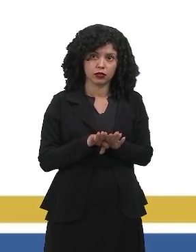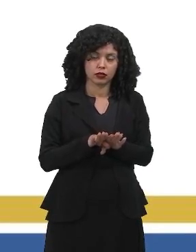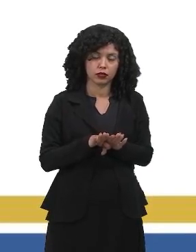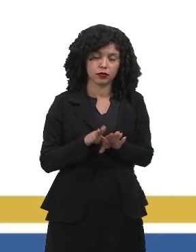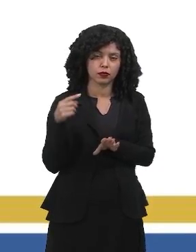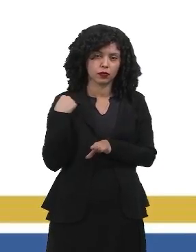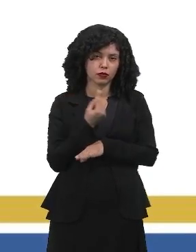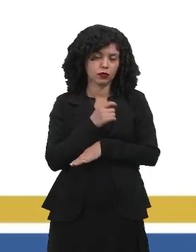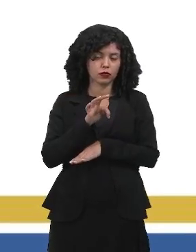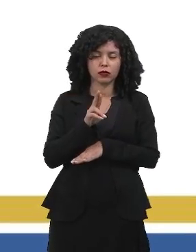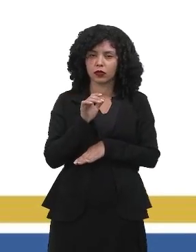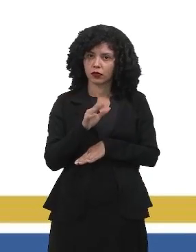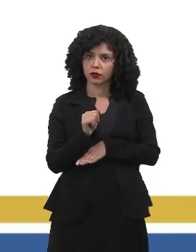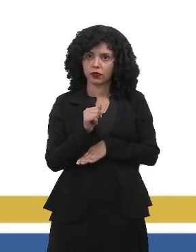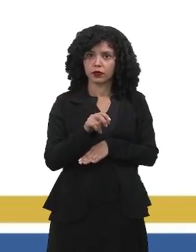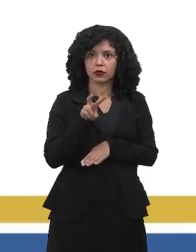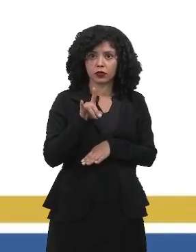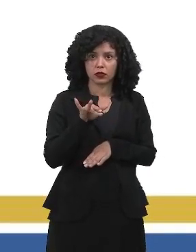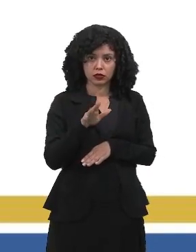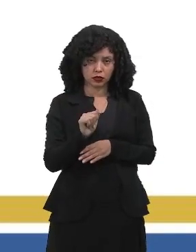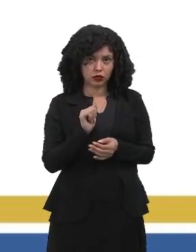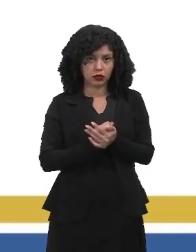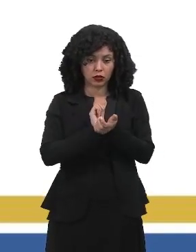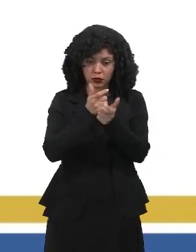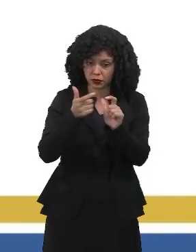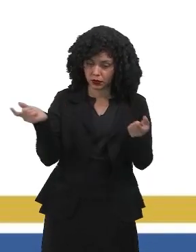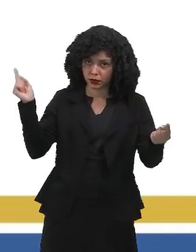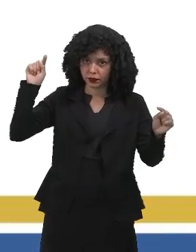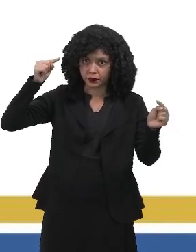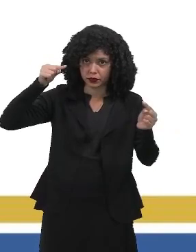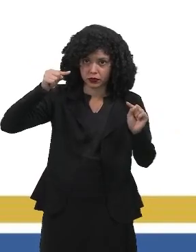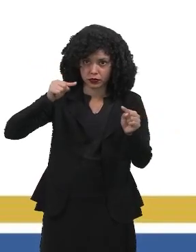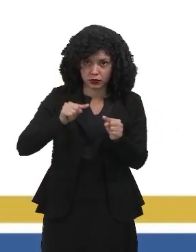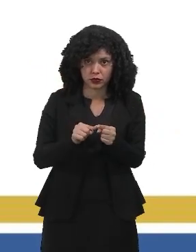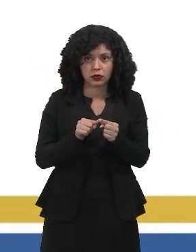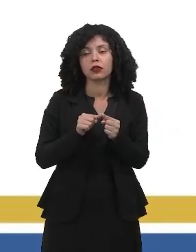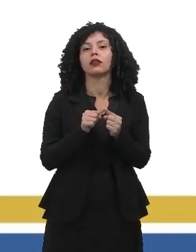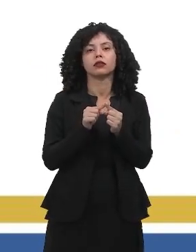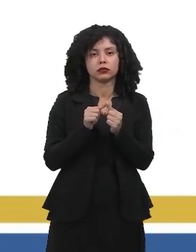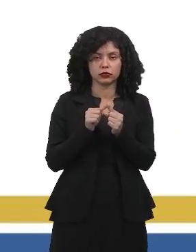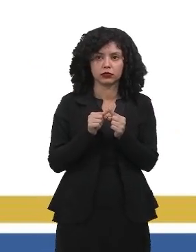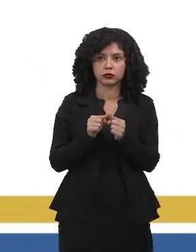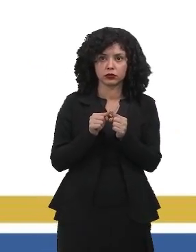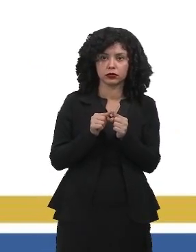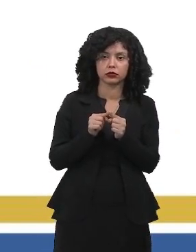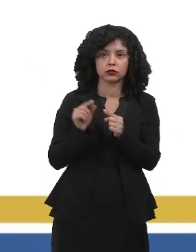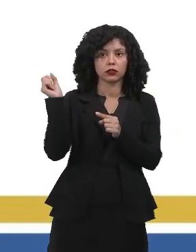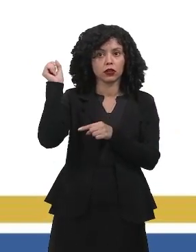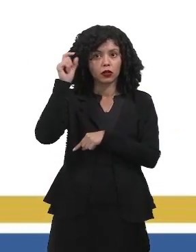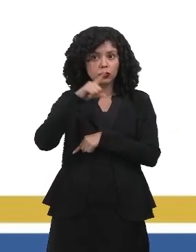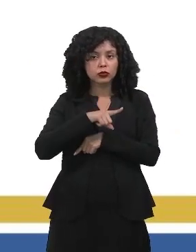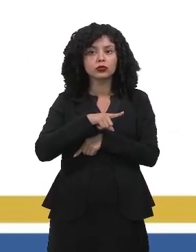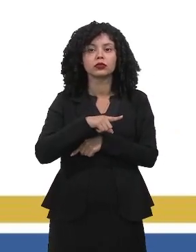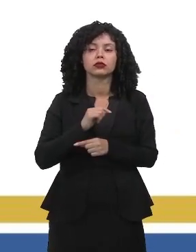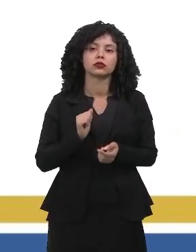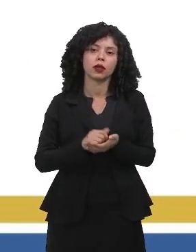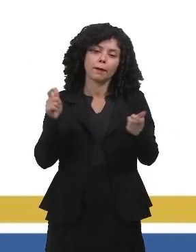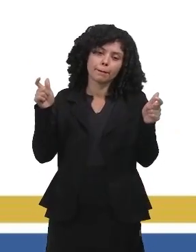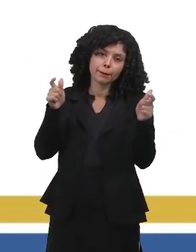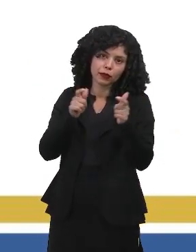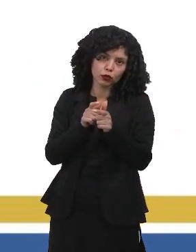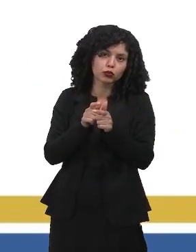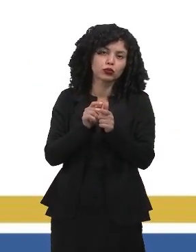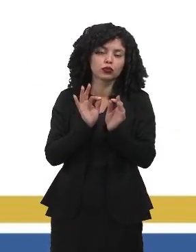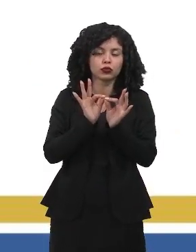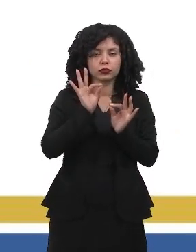do nosso espectro é o violeta. Ou seja, quanto mais próximo da luz ultravioleta, menores são